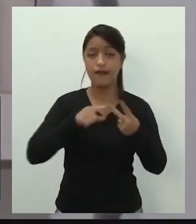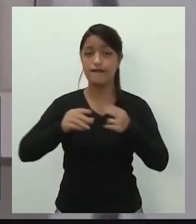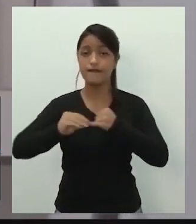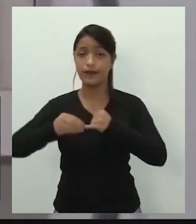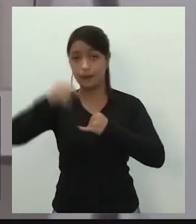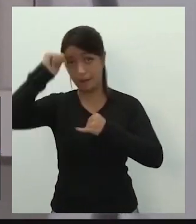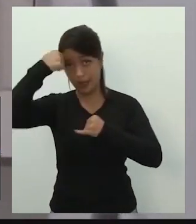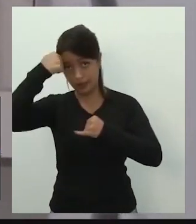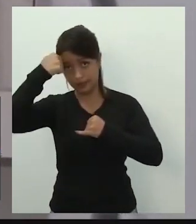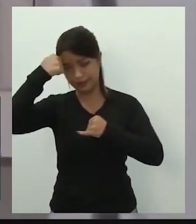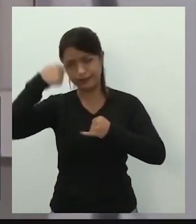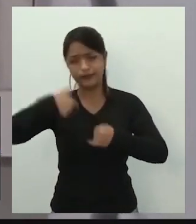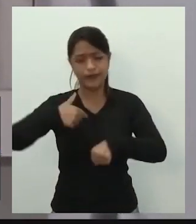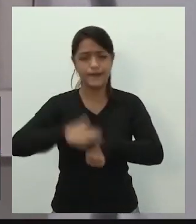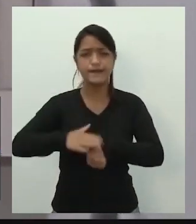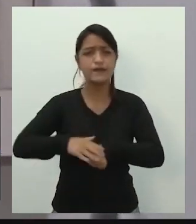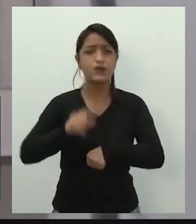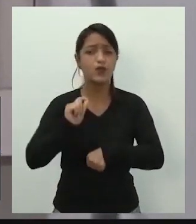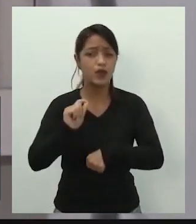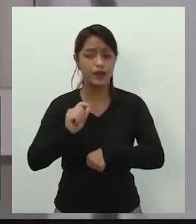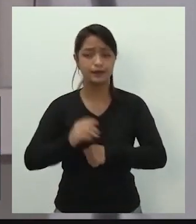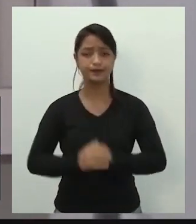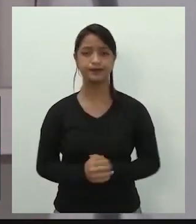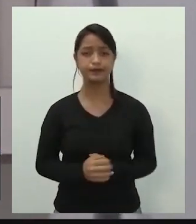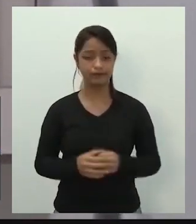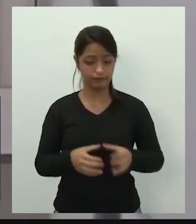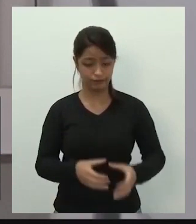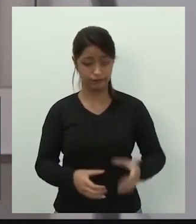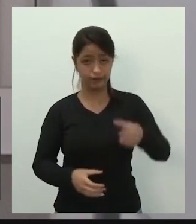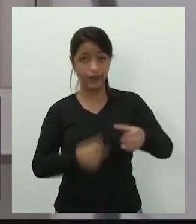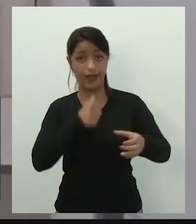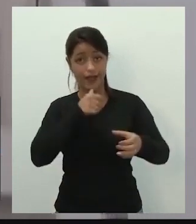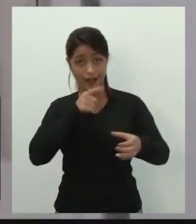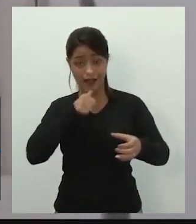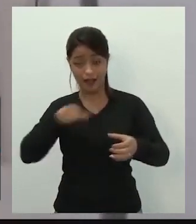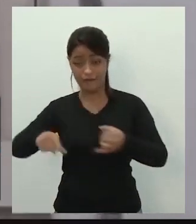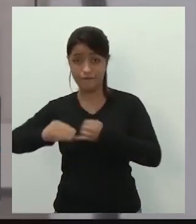preciso colocar um pouquinho de feijão preto na água.